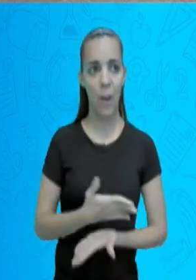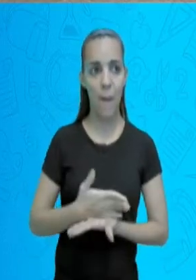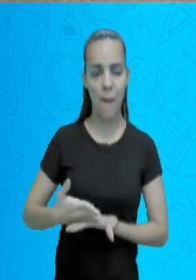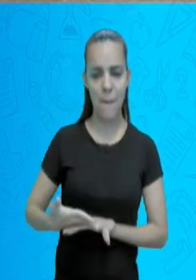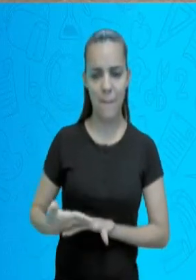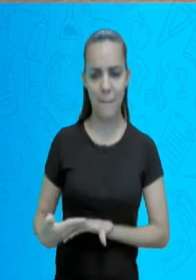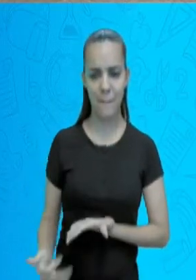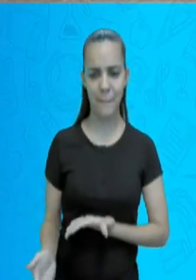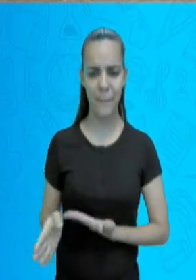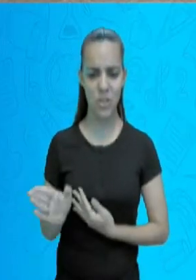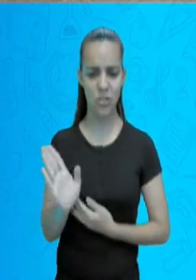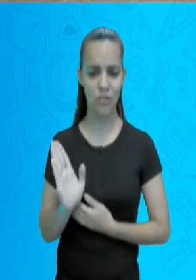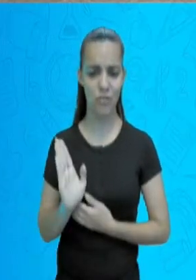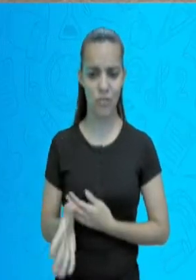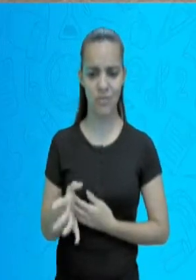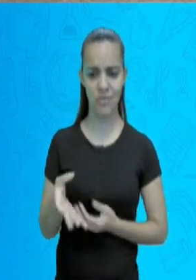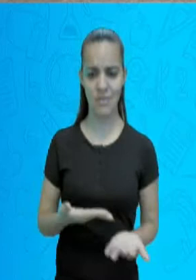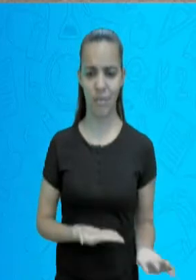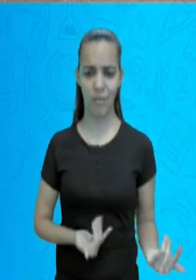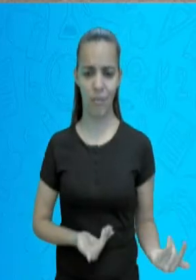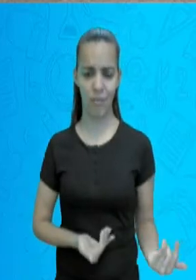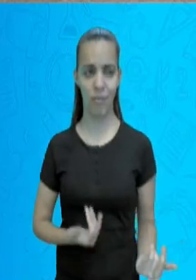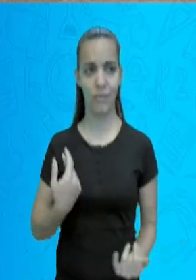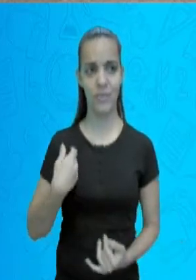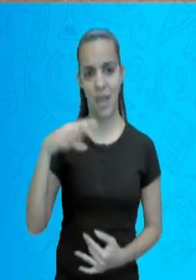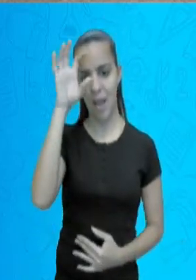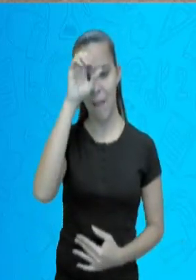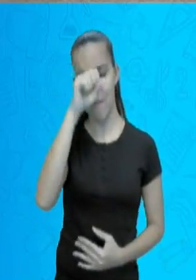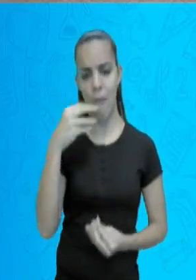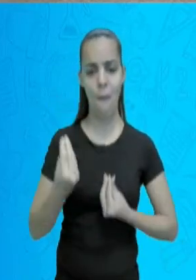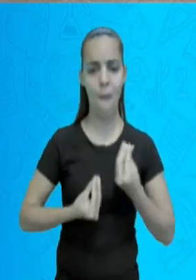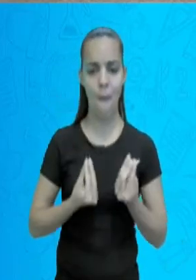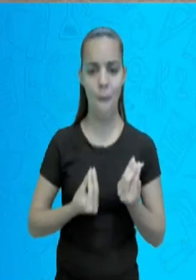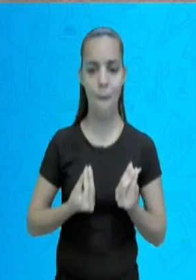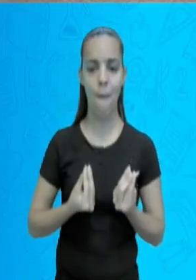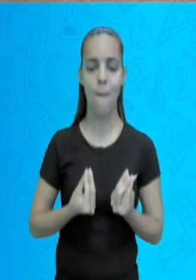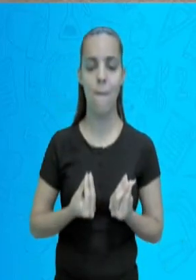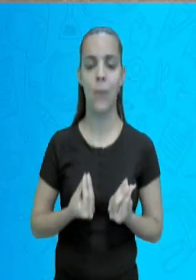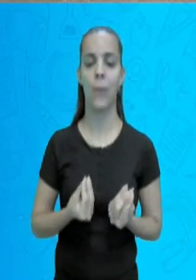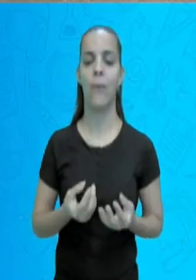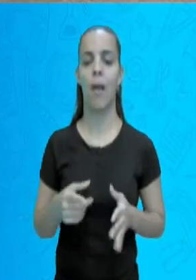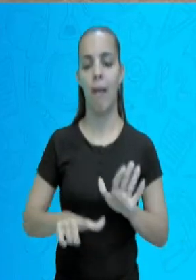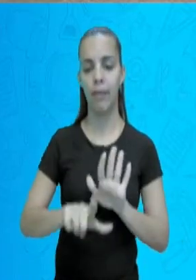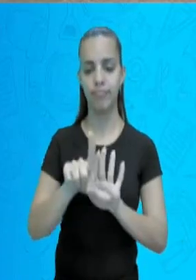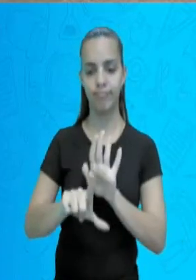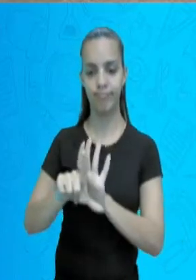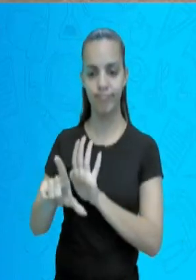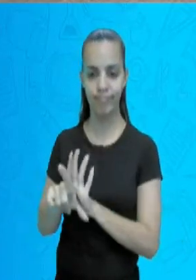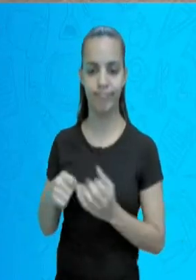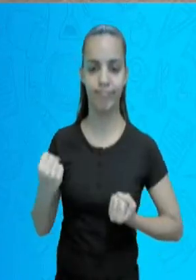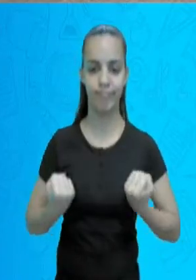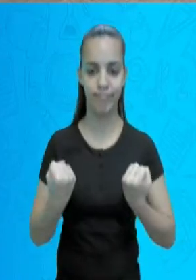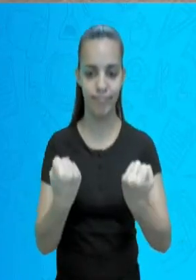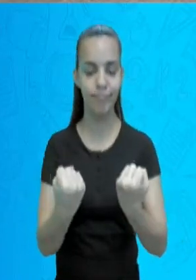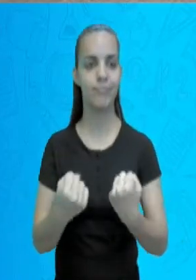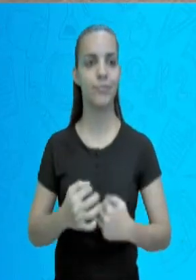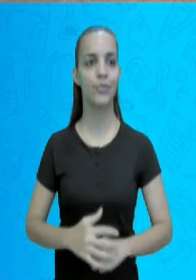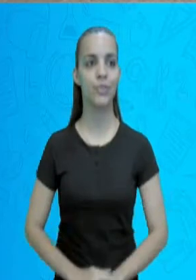temos trânsito parado na hora do rush de bicicletas.